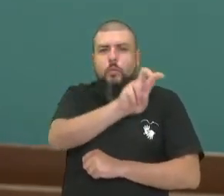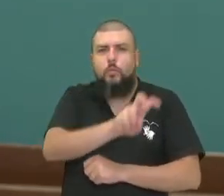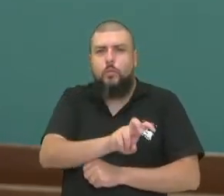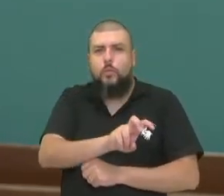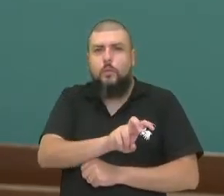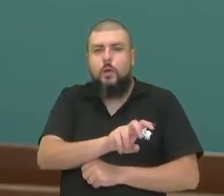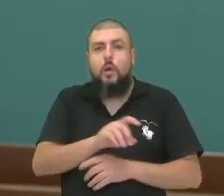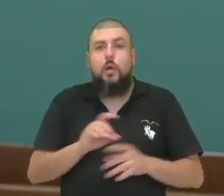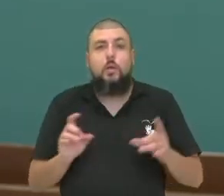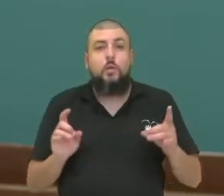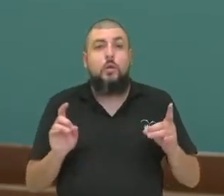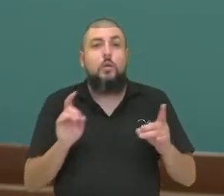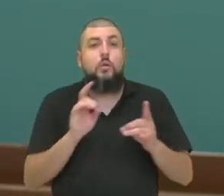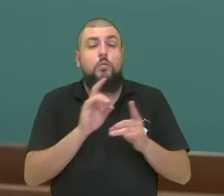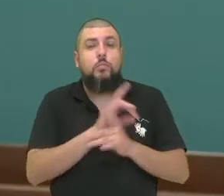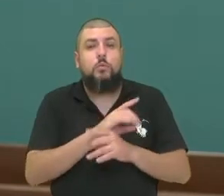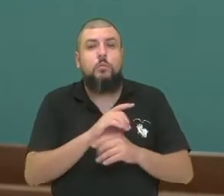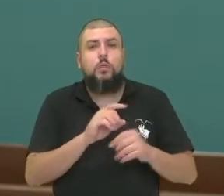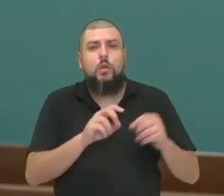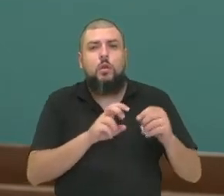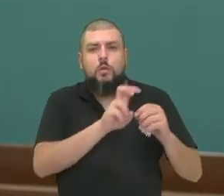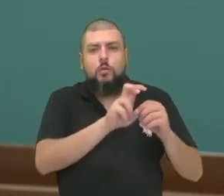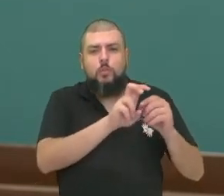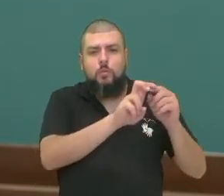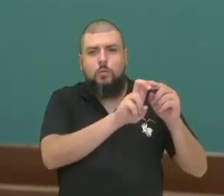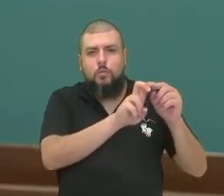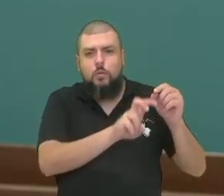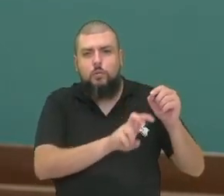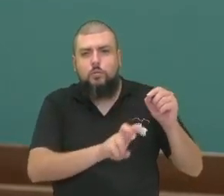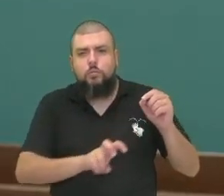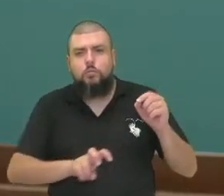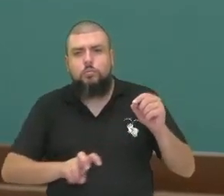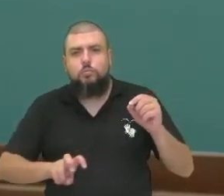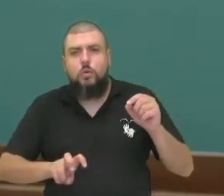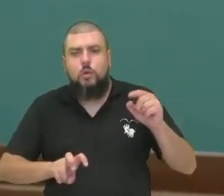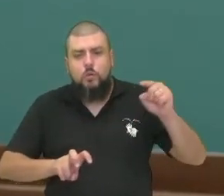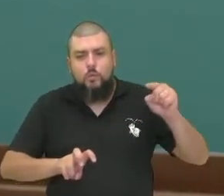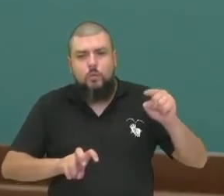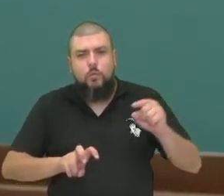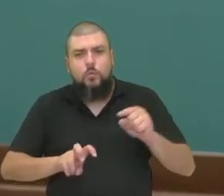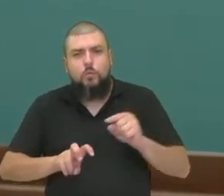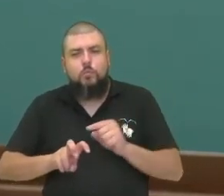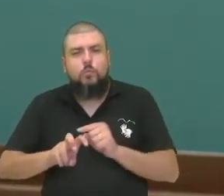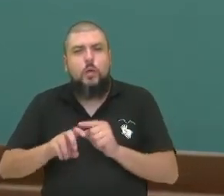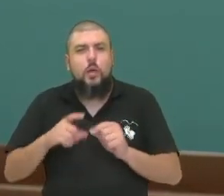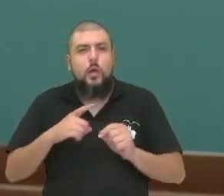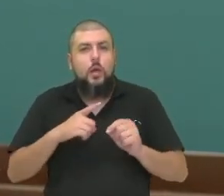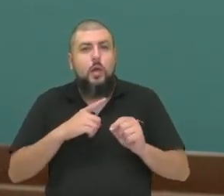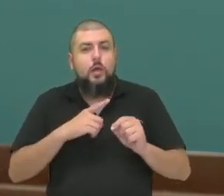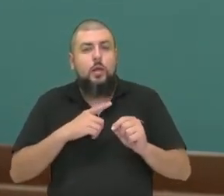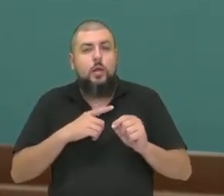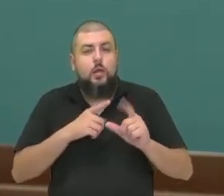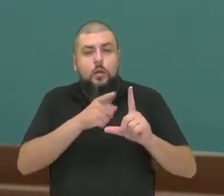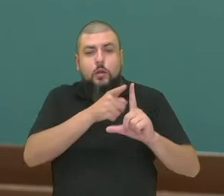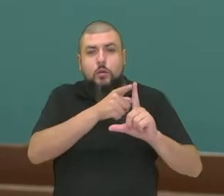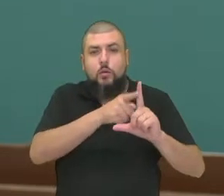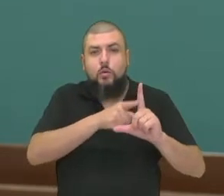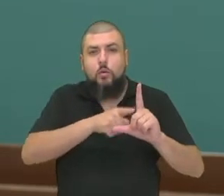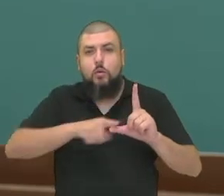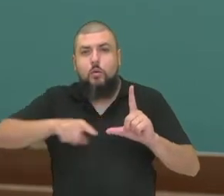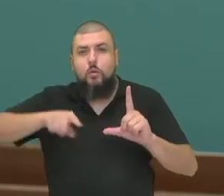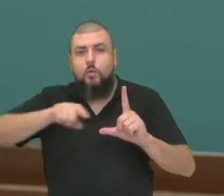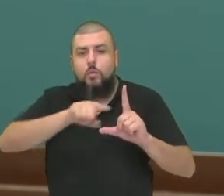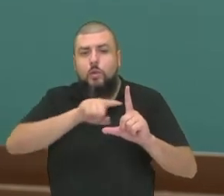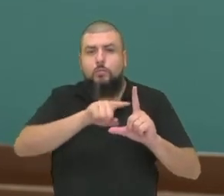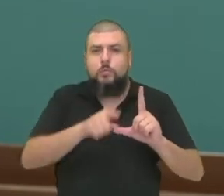giro completo ele traz uma inclinação de um ângulo faz uma angulação né não na verdade uma inclinação a angulação quando a